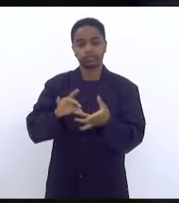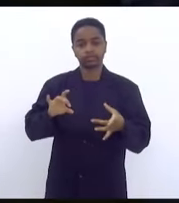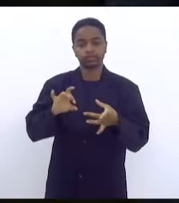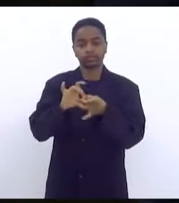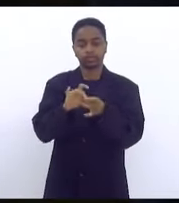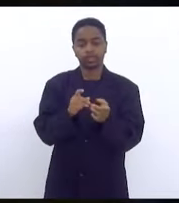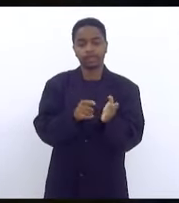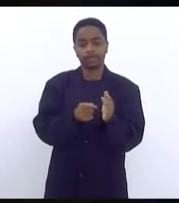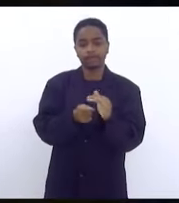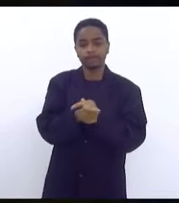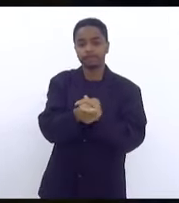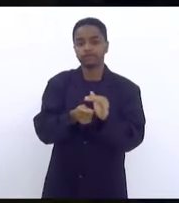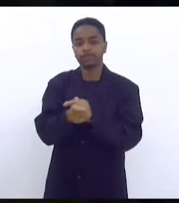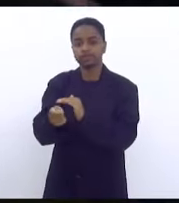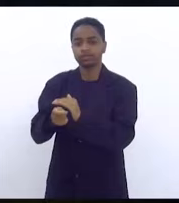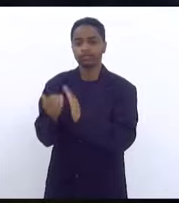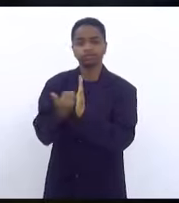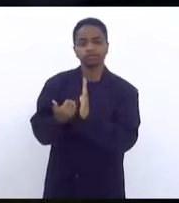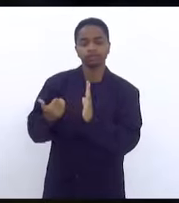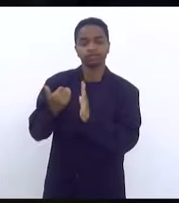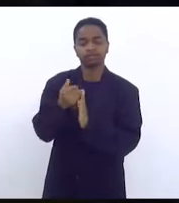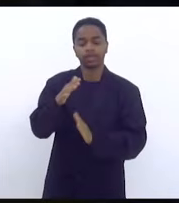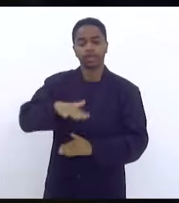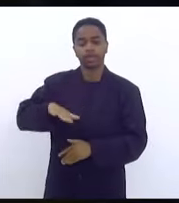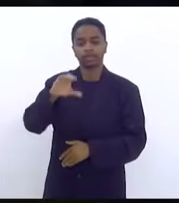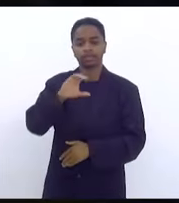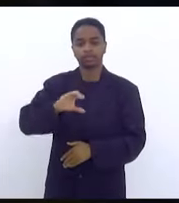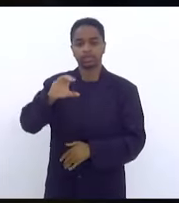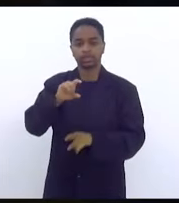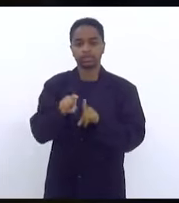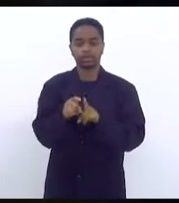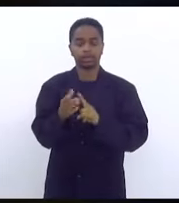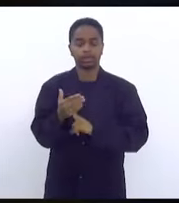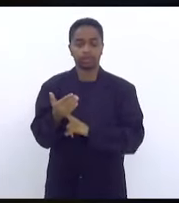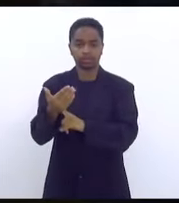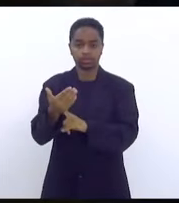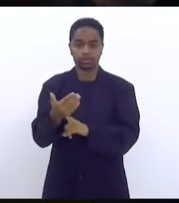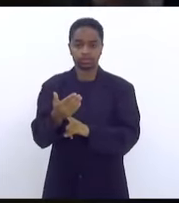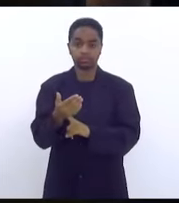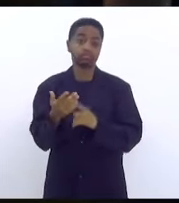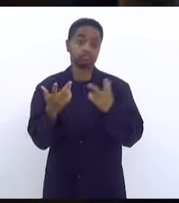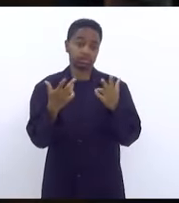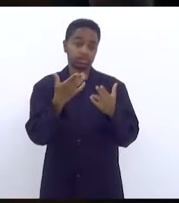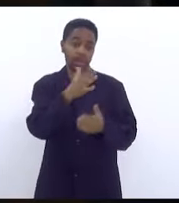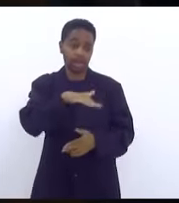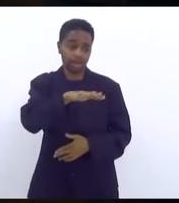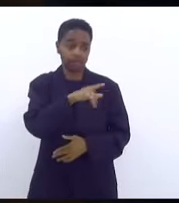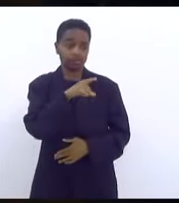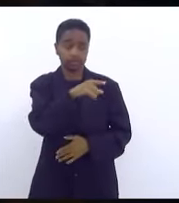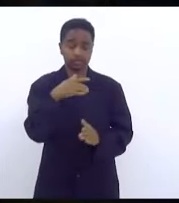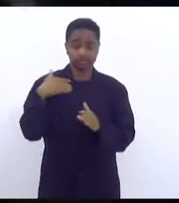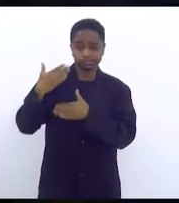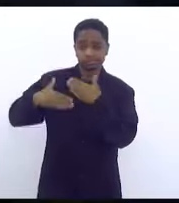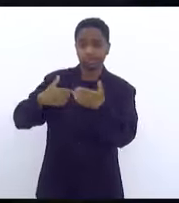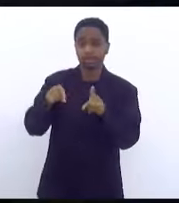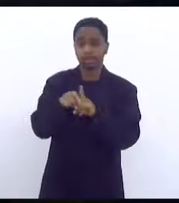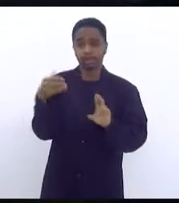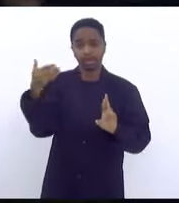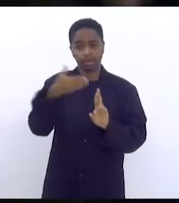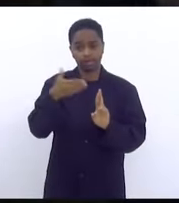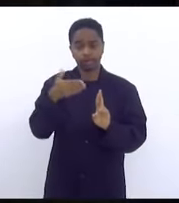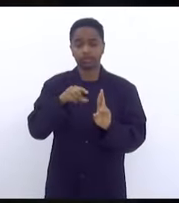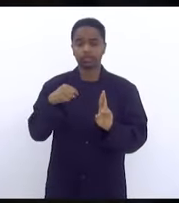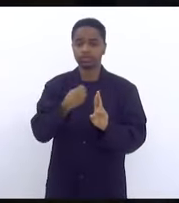de investimentos massivos na ciência e tecnologia, área onde Vossa Excelência brilha e é uma referência e um